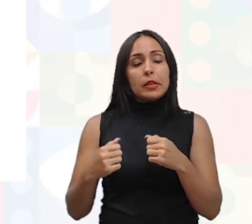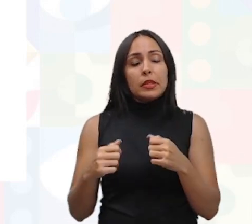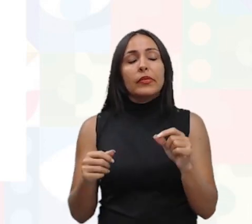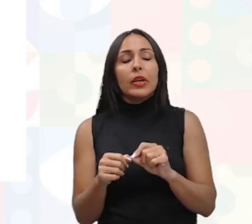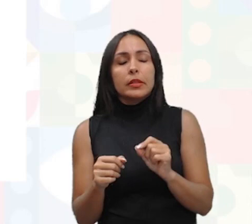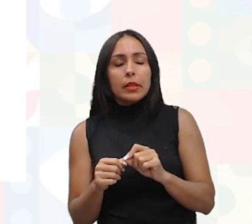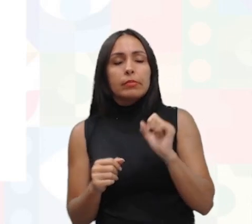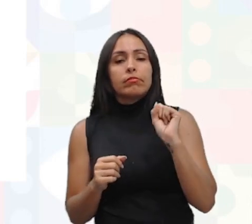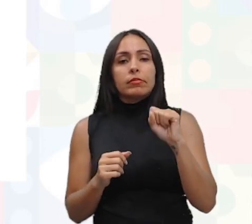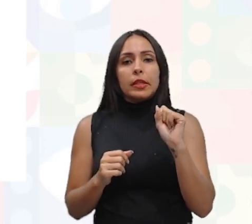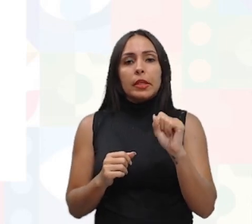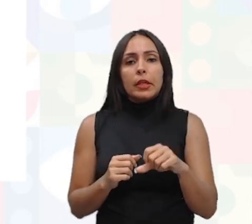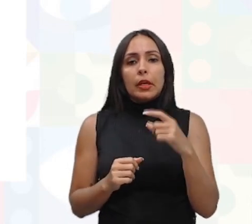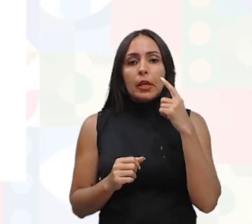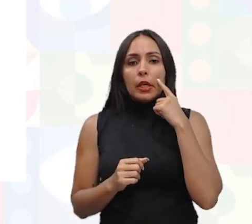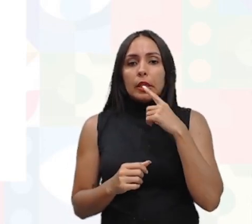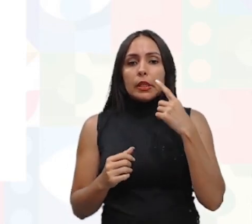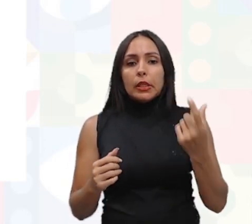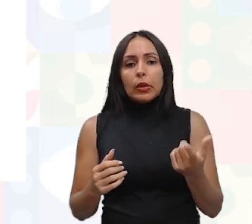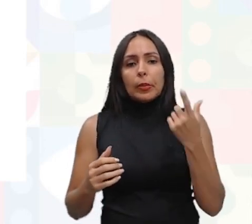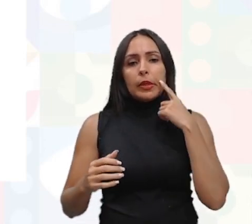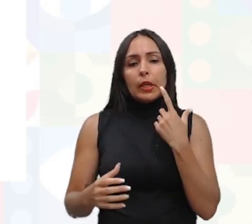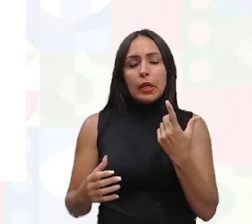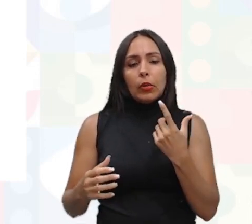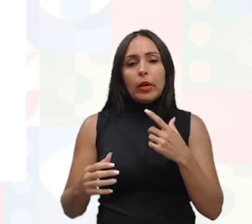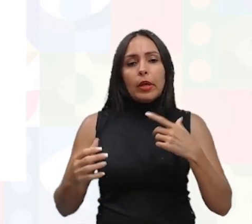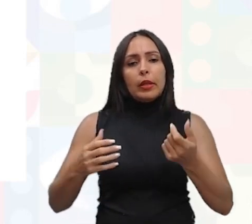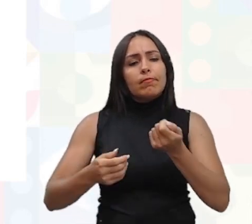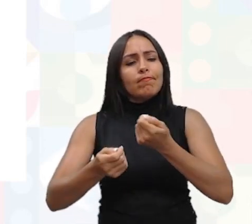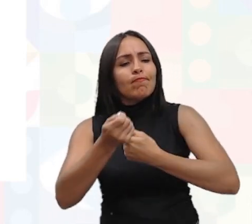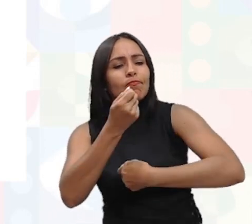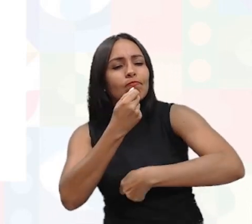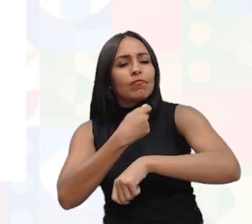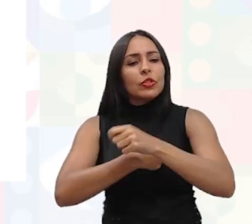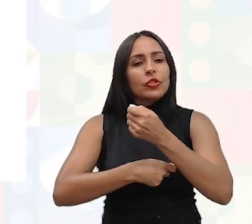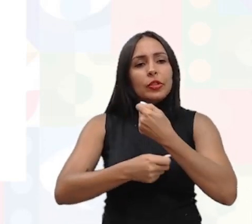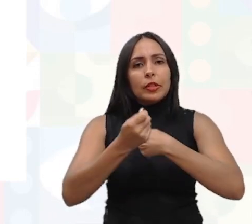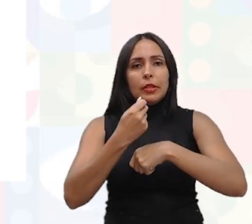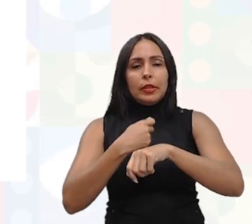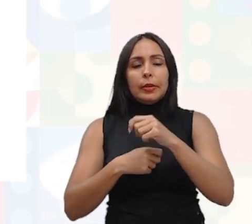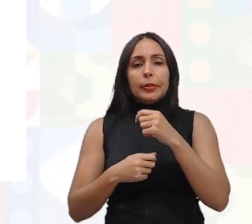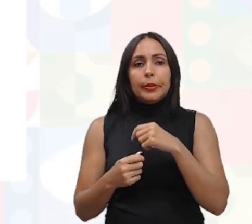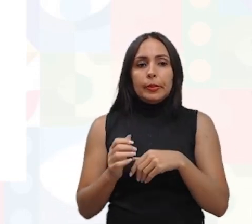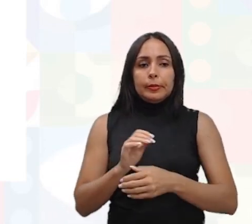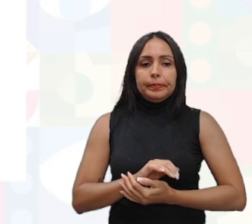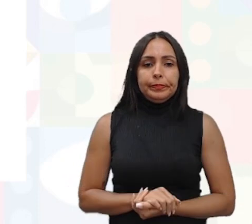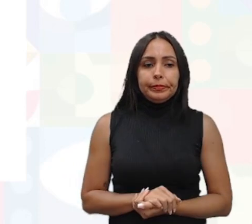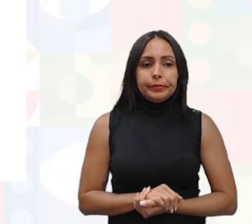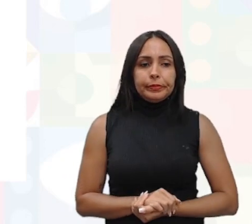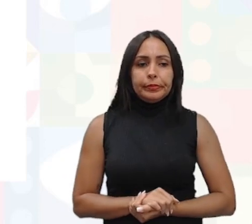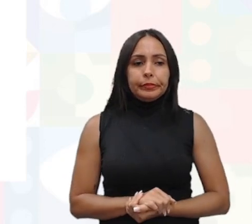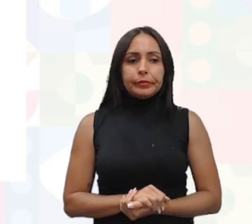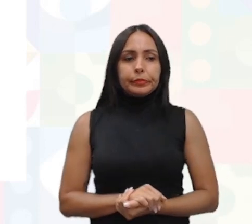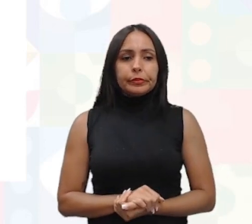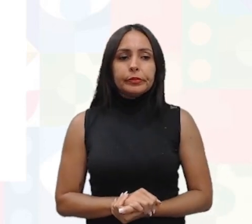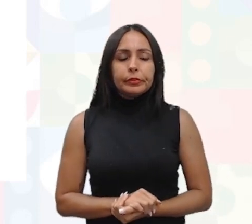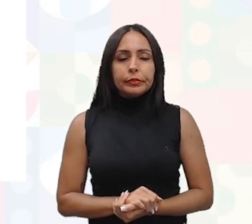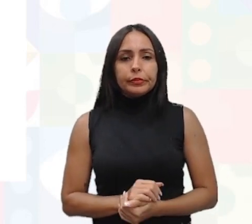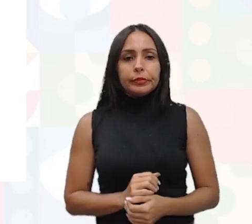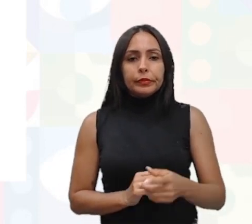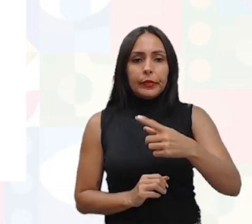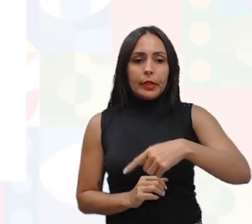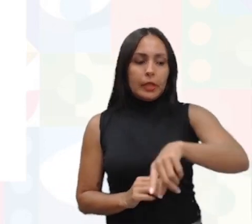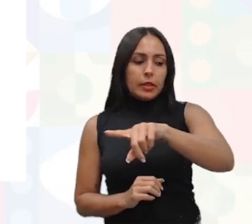que o capital ele gire. Se você investe 100 mil reais, você espera no mínimo ter 200. Essa é a lógica